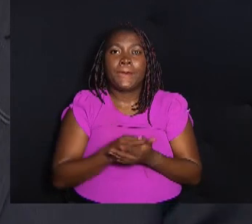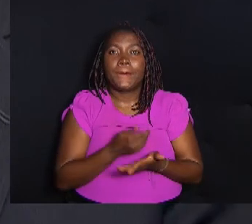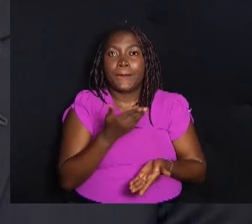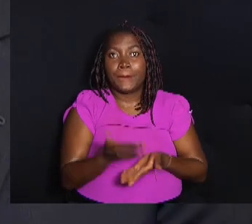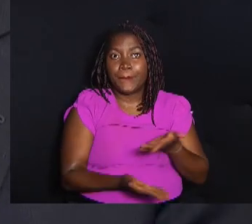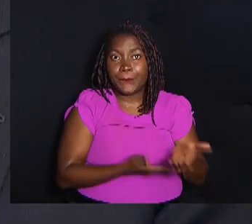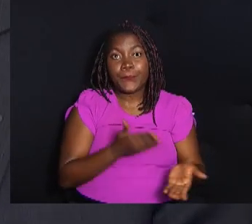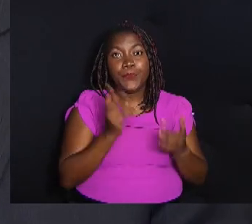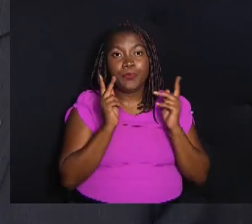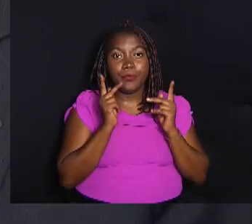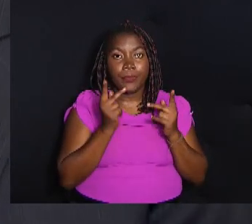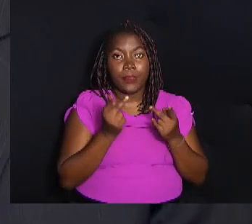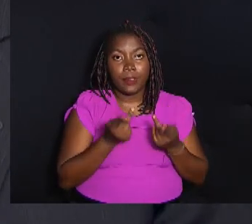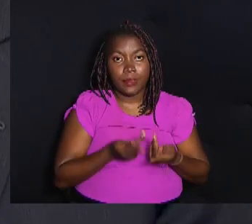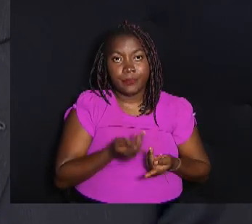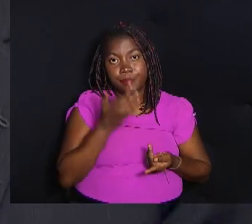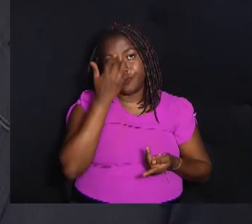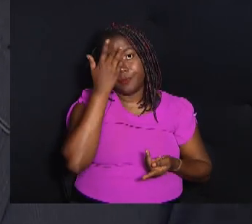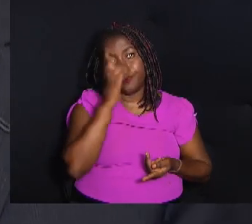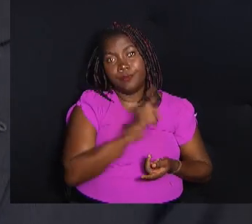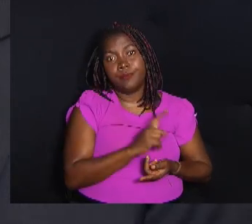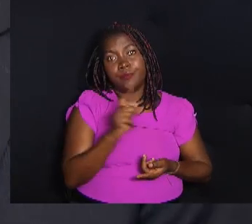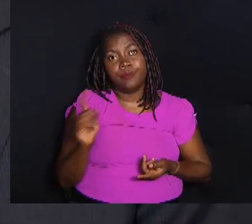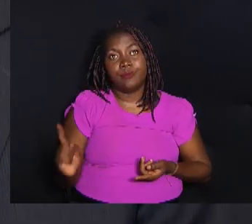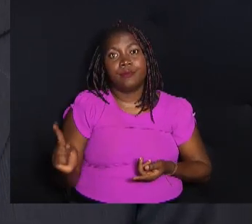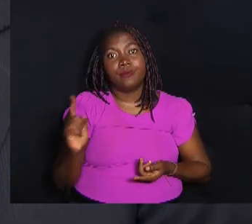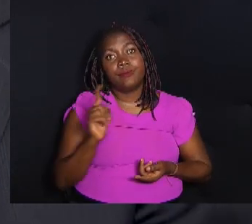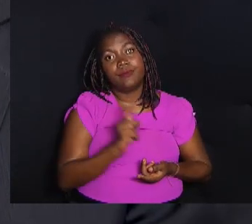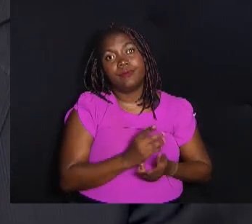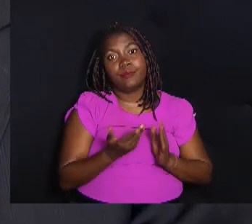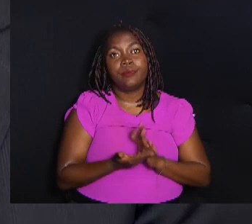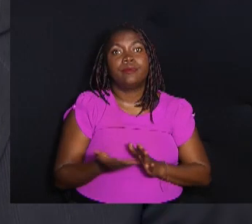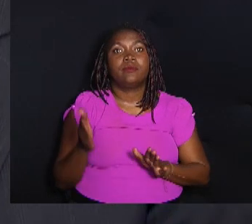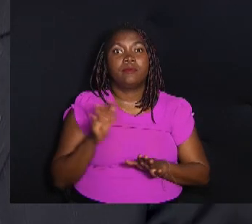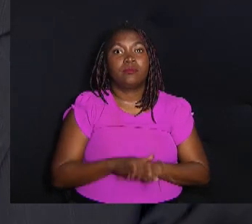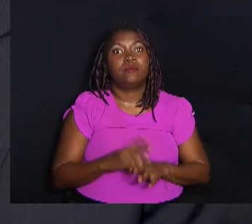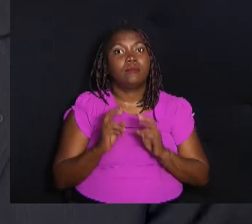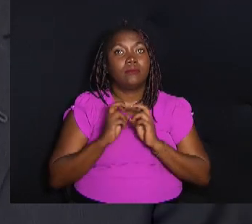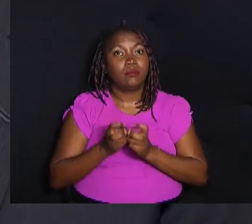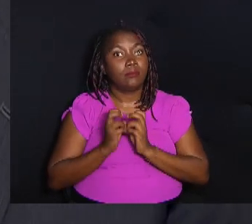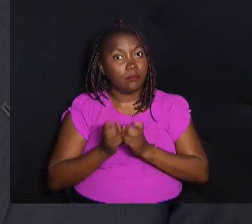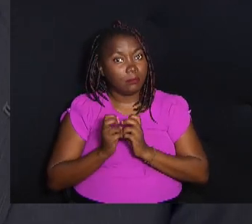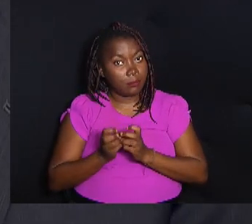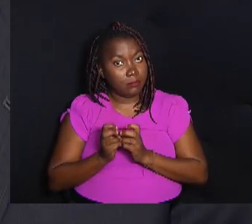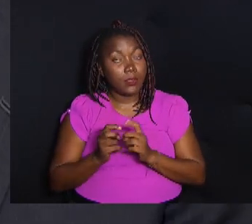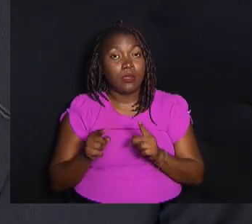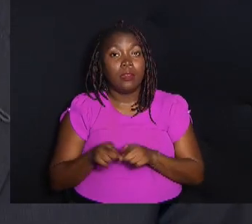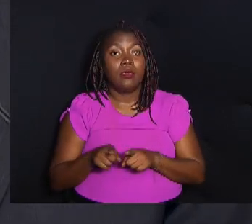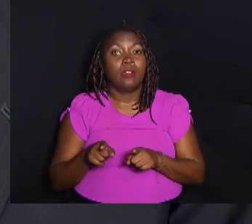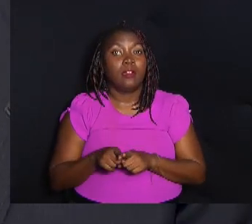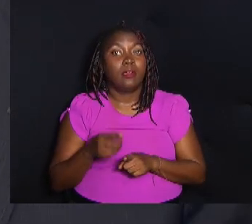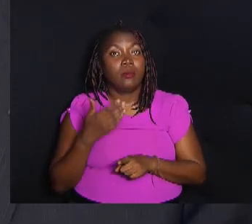acesso dele na locomoção de ir e vir através do trem Inter ter cidades mas também tem que fazer com que seja proveitoso